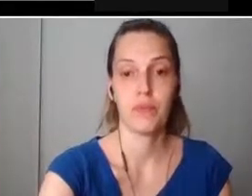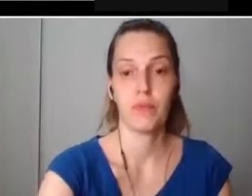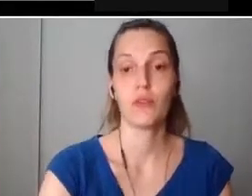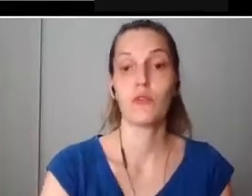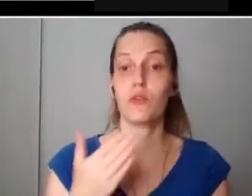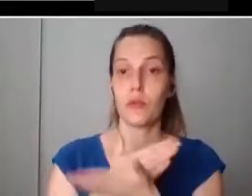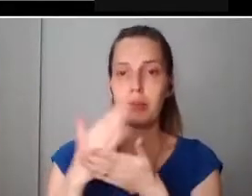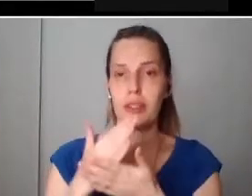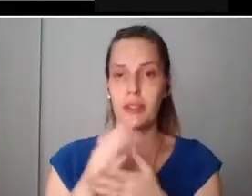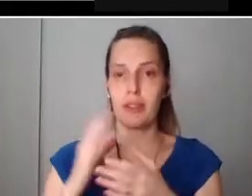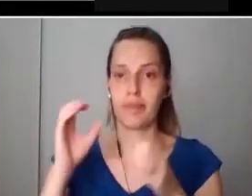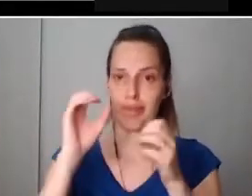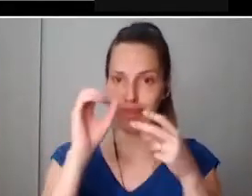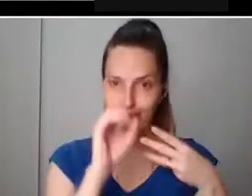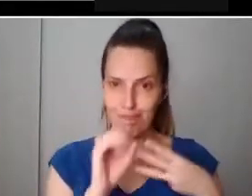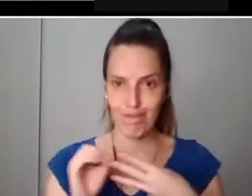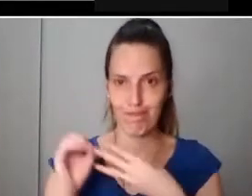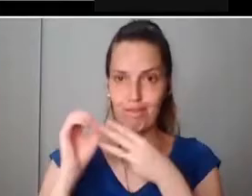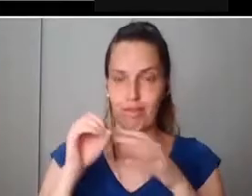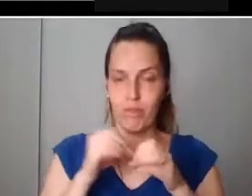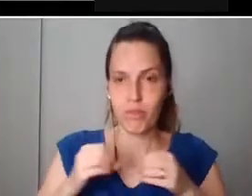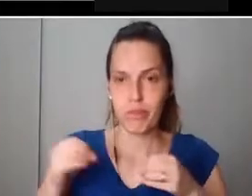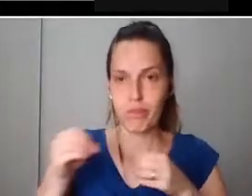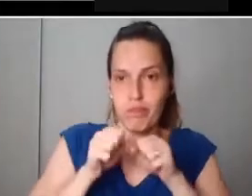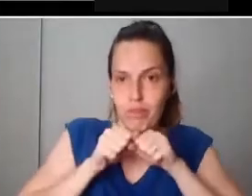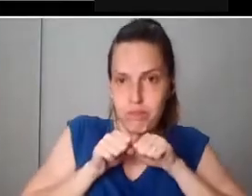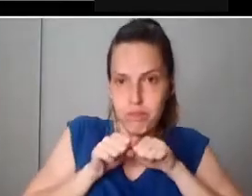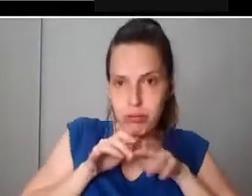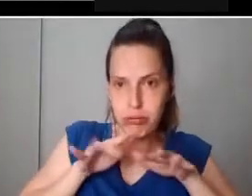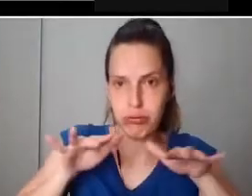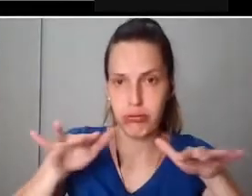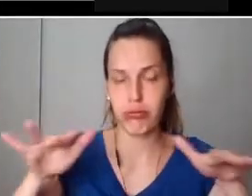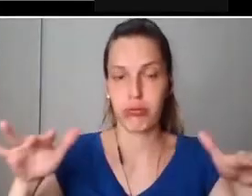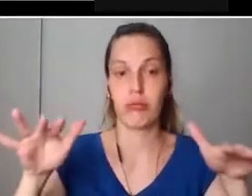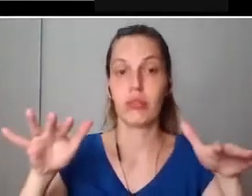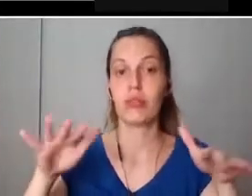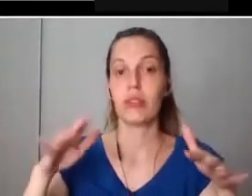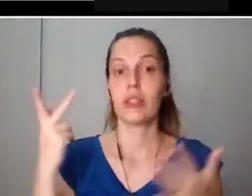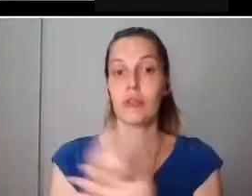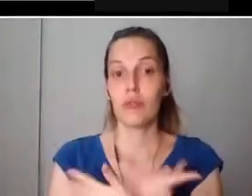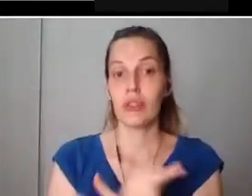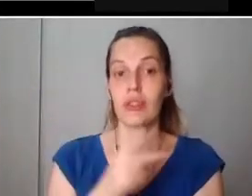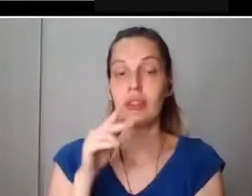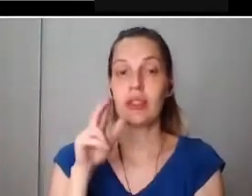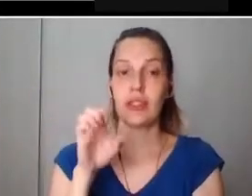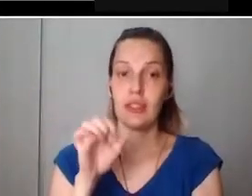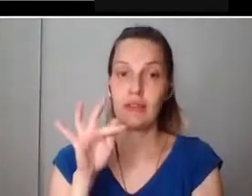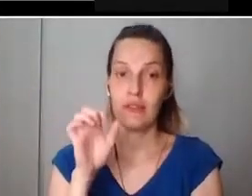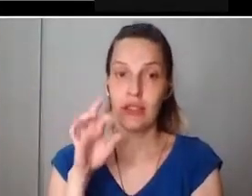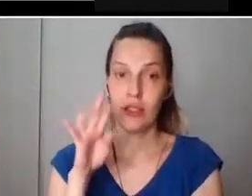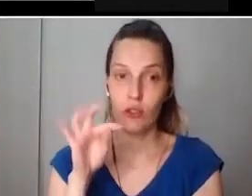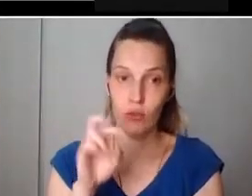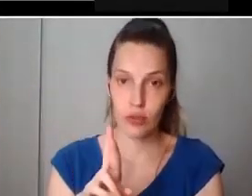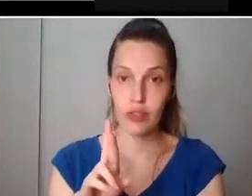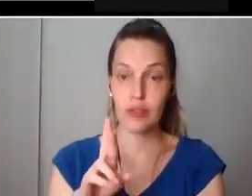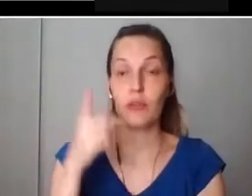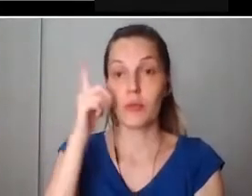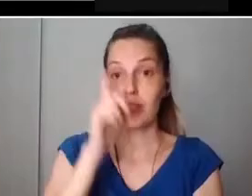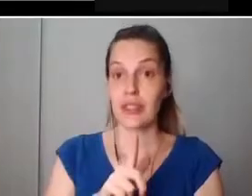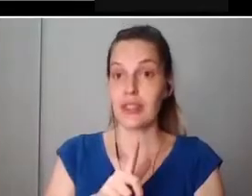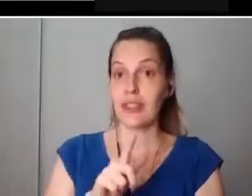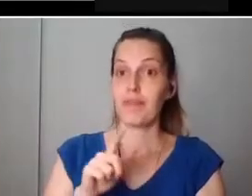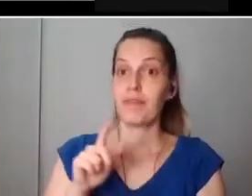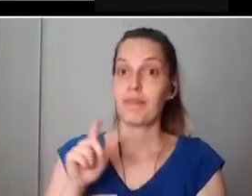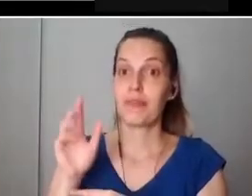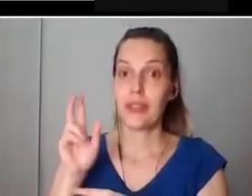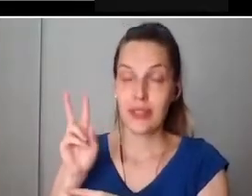milhões, e se diferenciar para um fenótipo que a gente chama de efetor, em que elas vão realmente controlar o vírus. E depois que